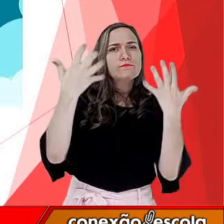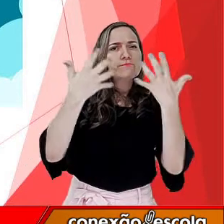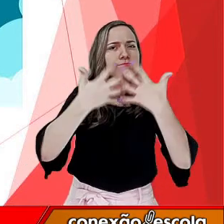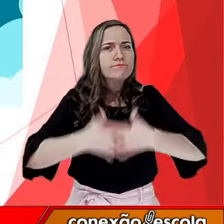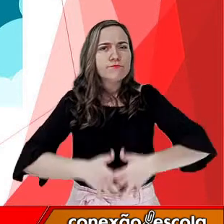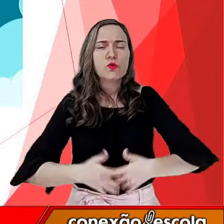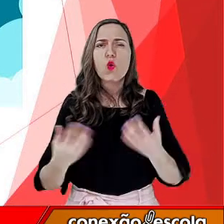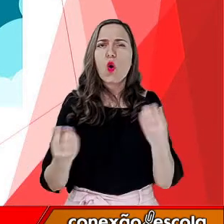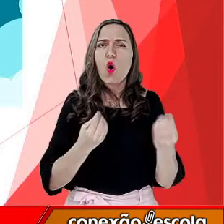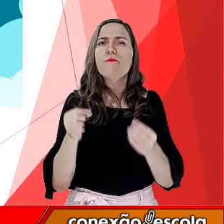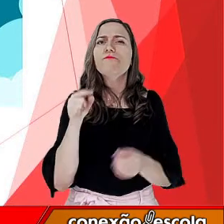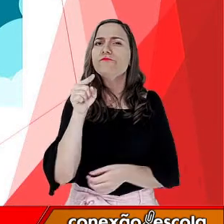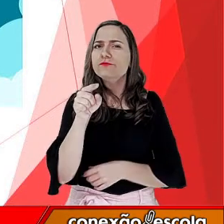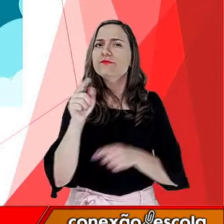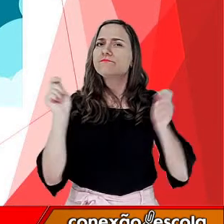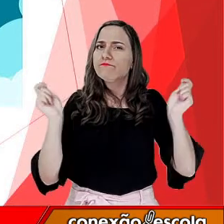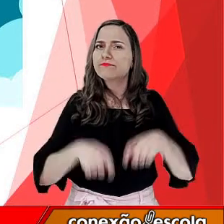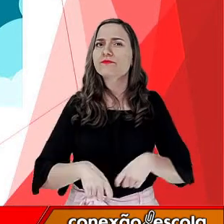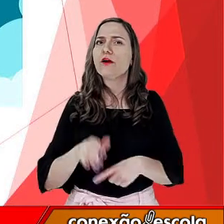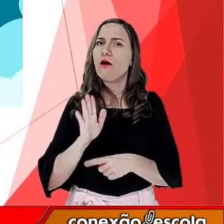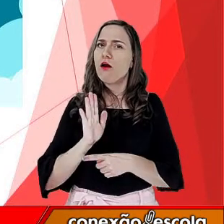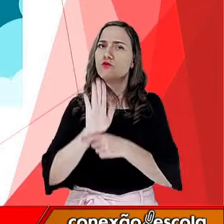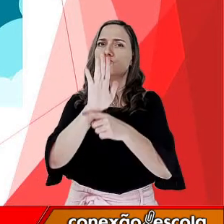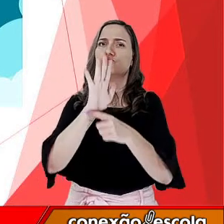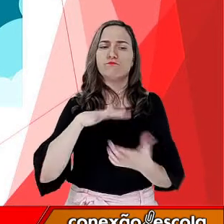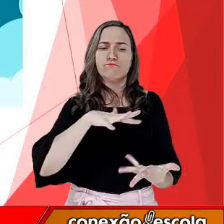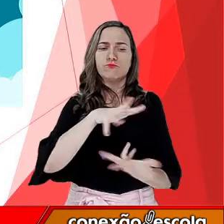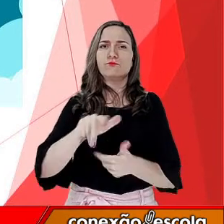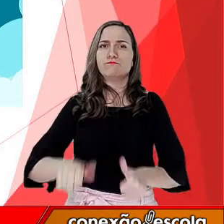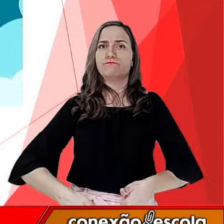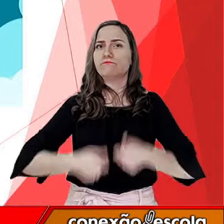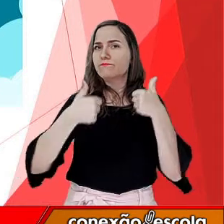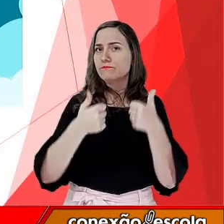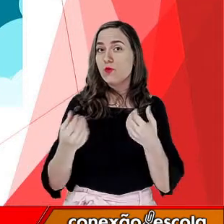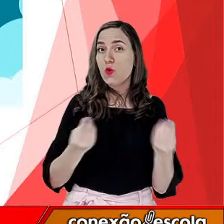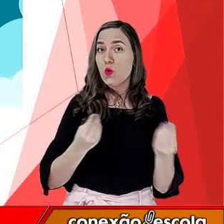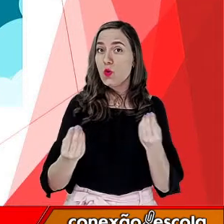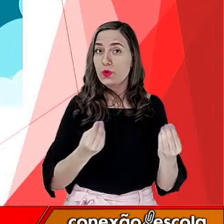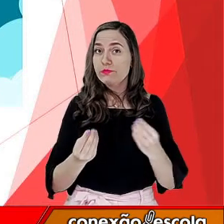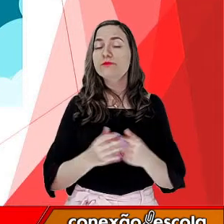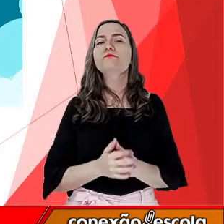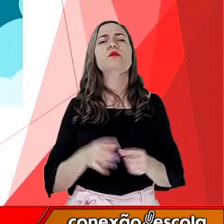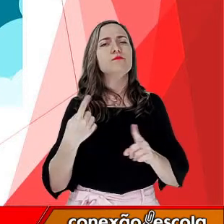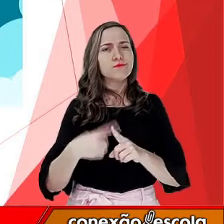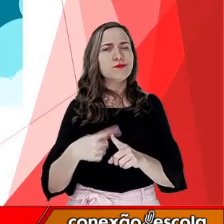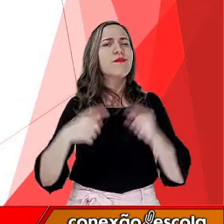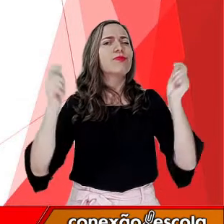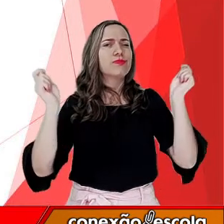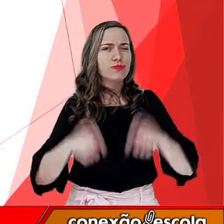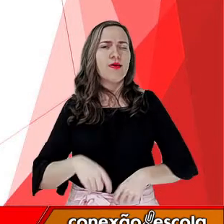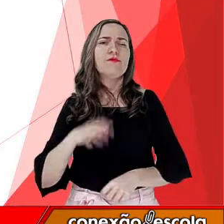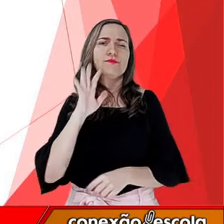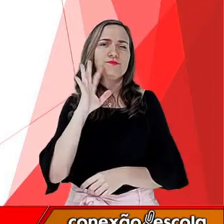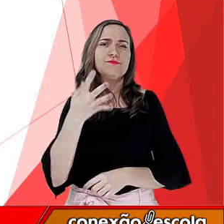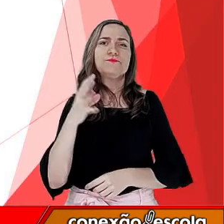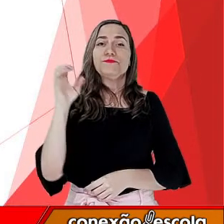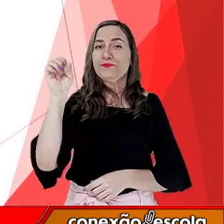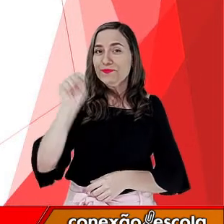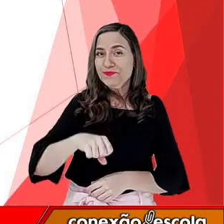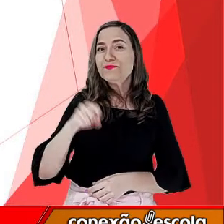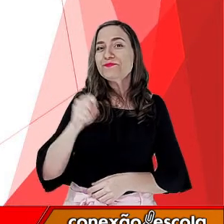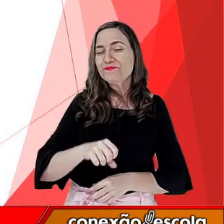que você pode fazer para mudar esse cenário, porque ainda há esperança.